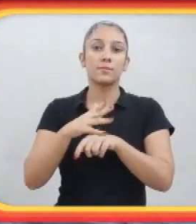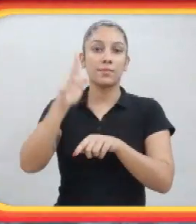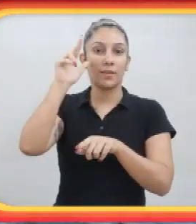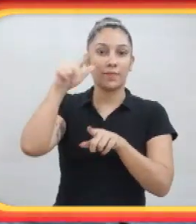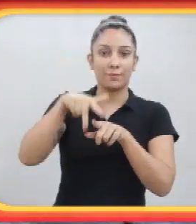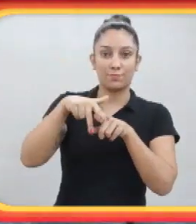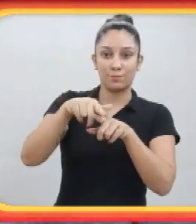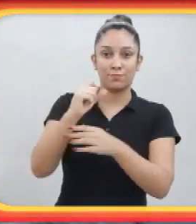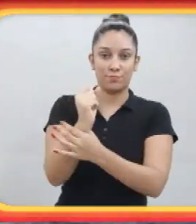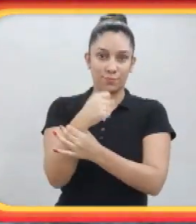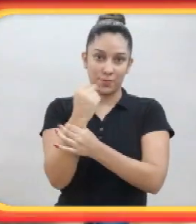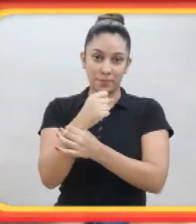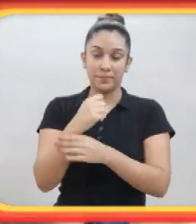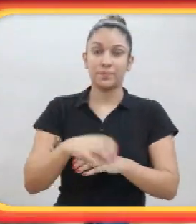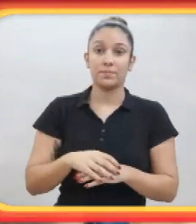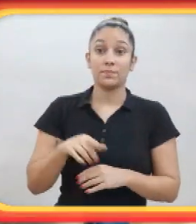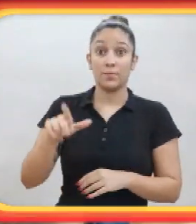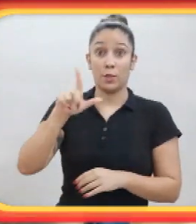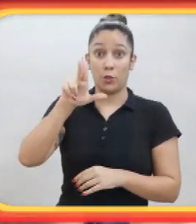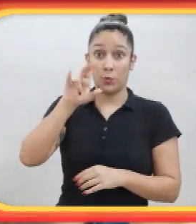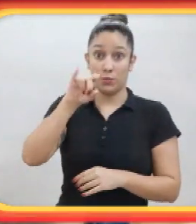nasceu de 34 semanas.